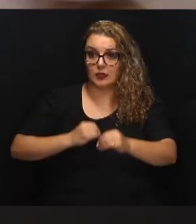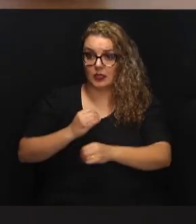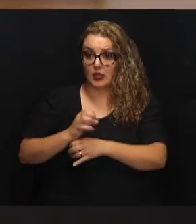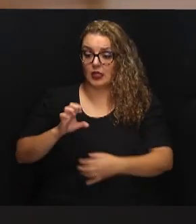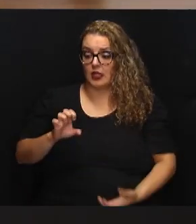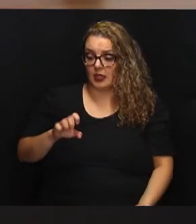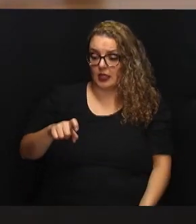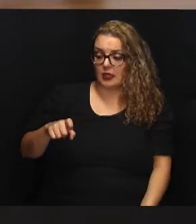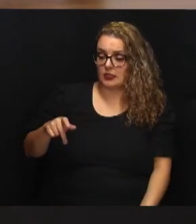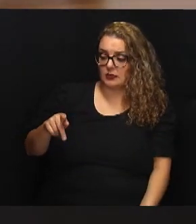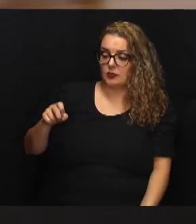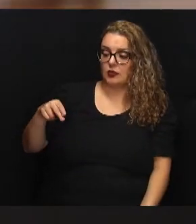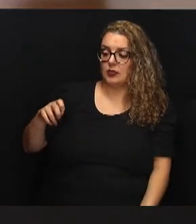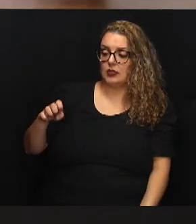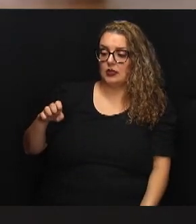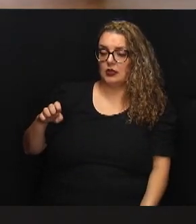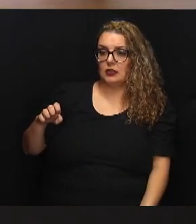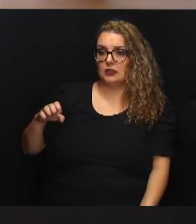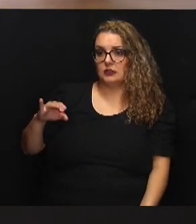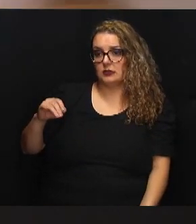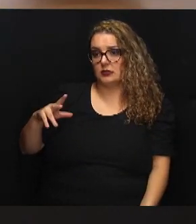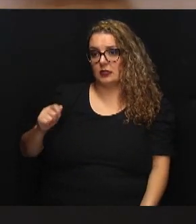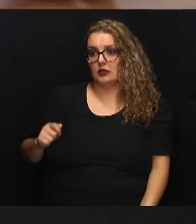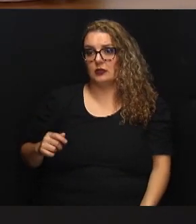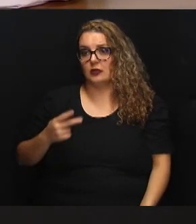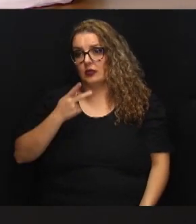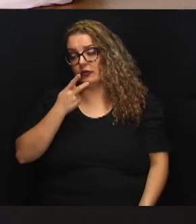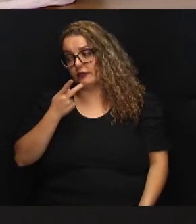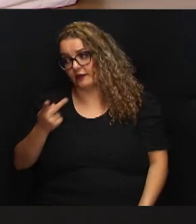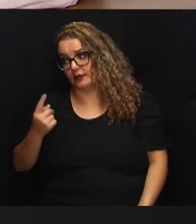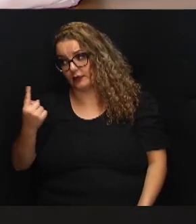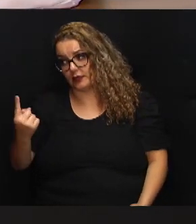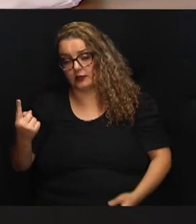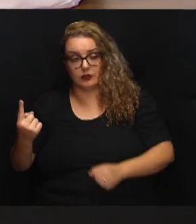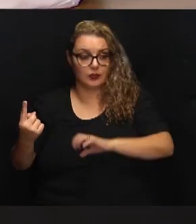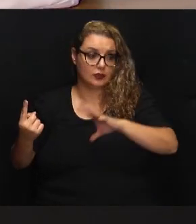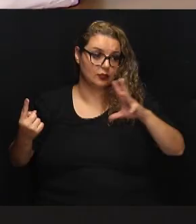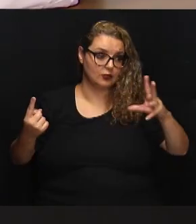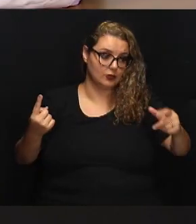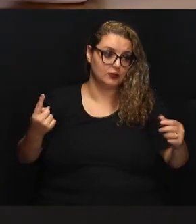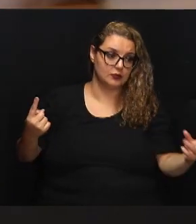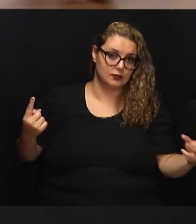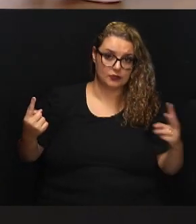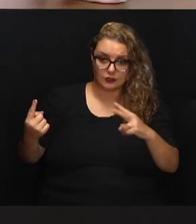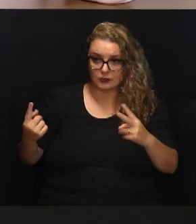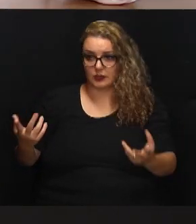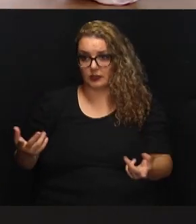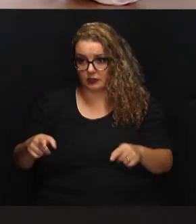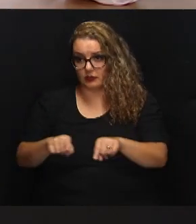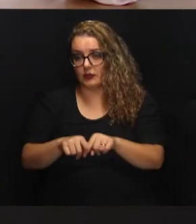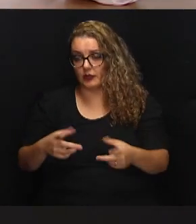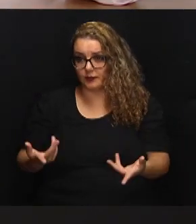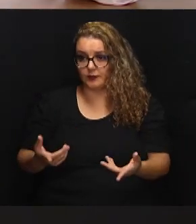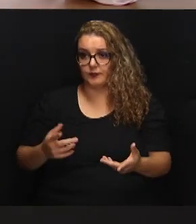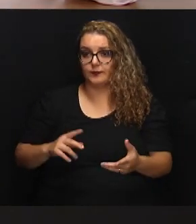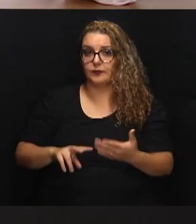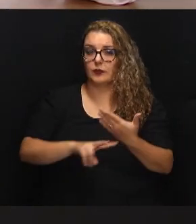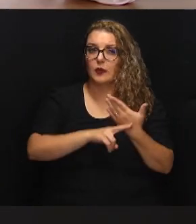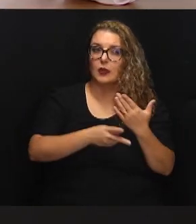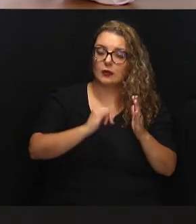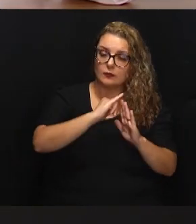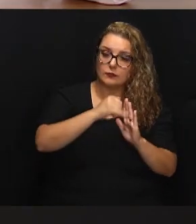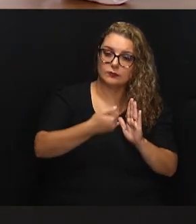falo para um que fala para dois, esses dois falam para dois, e é um efeito exponencial. Então, o efeito dos juros,